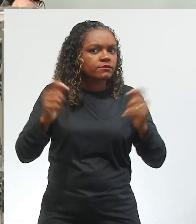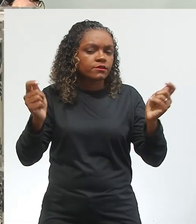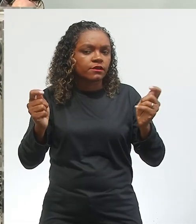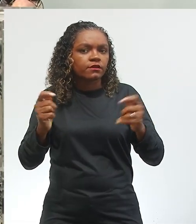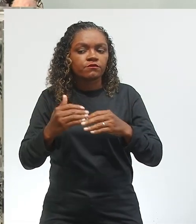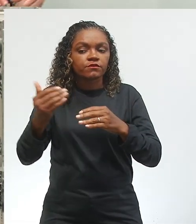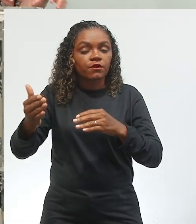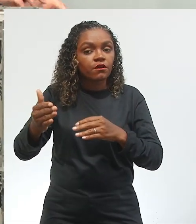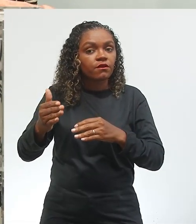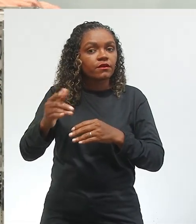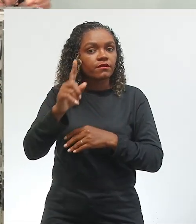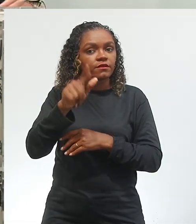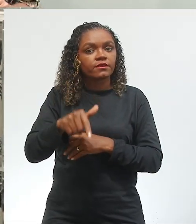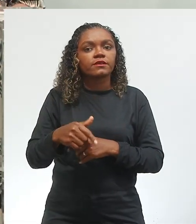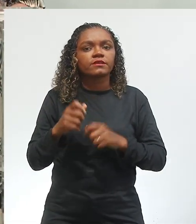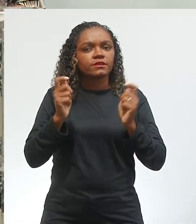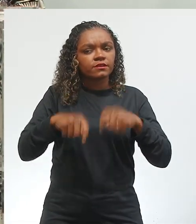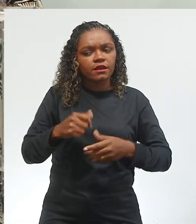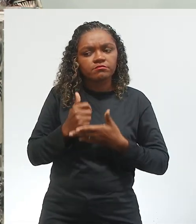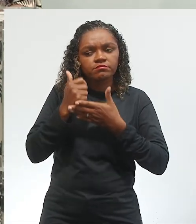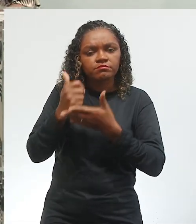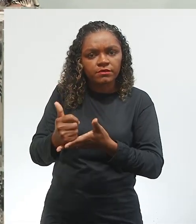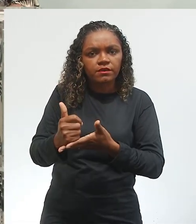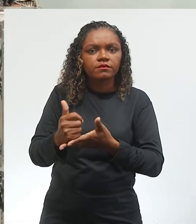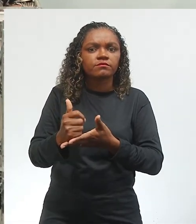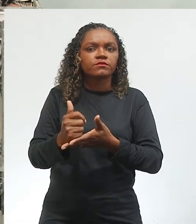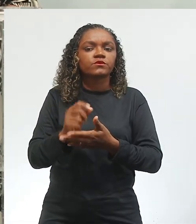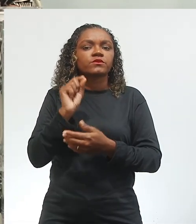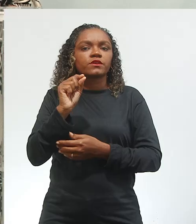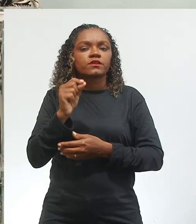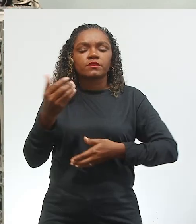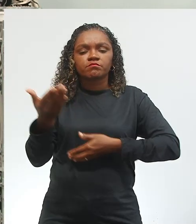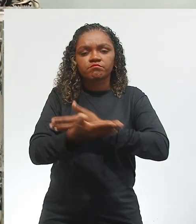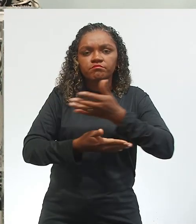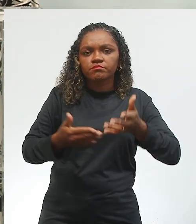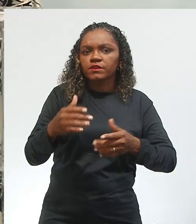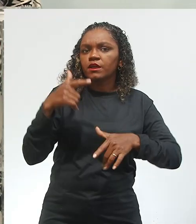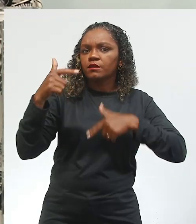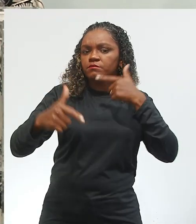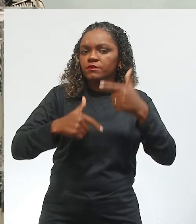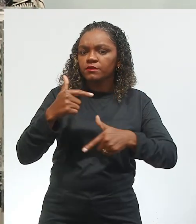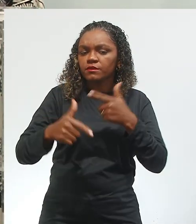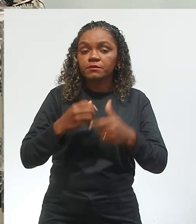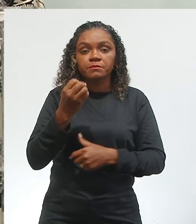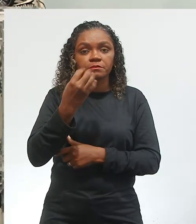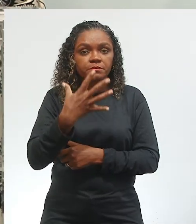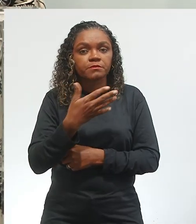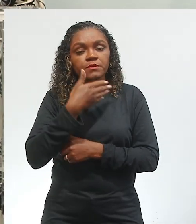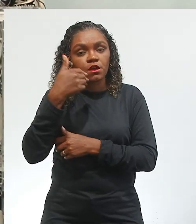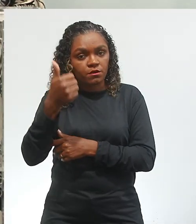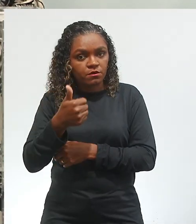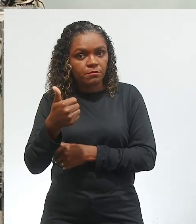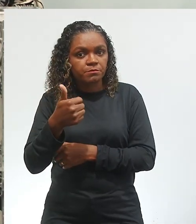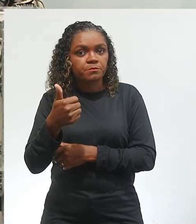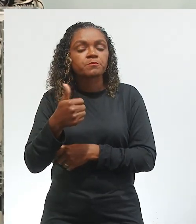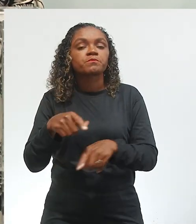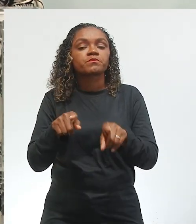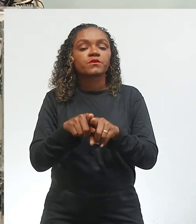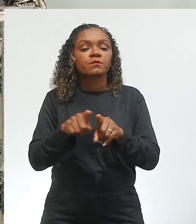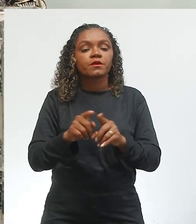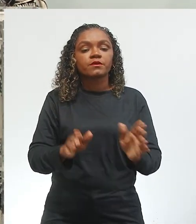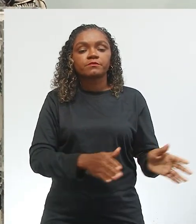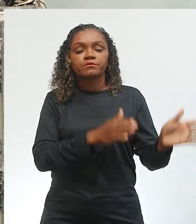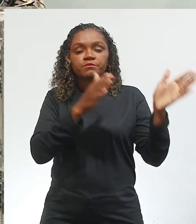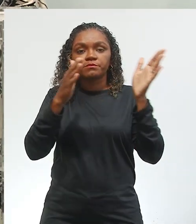naquele momento externas que possam ajudar em a gente oferecer algo melhor,